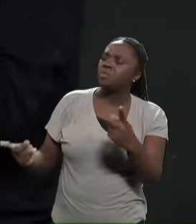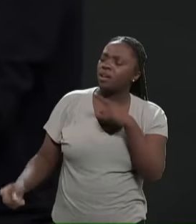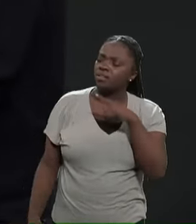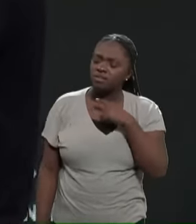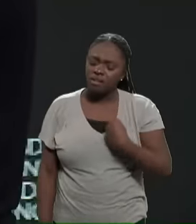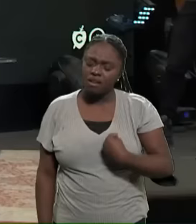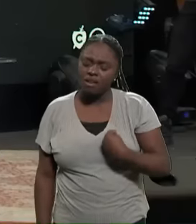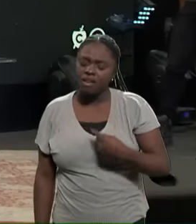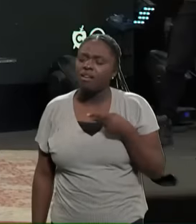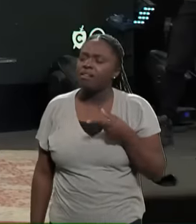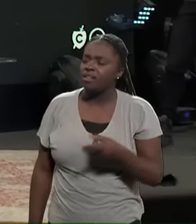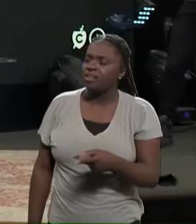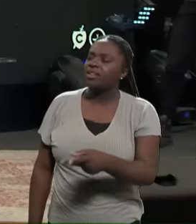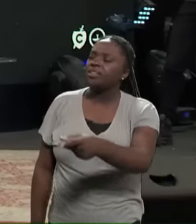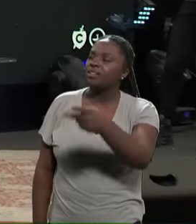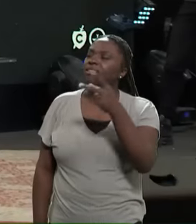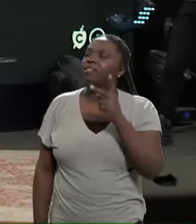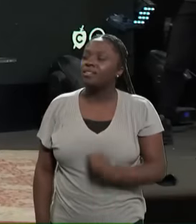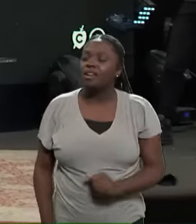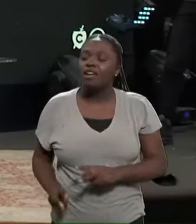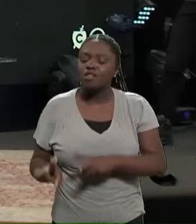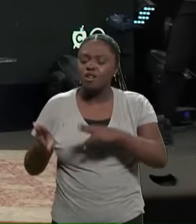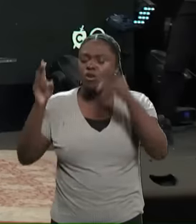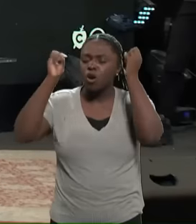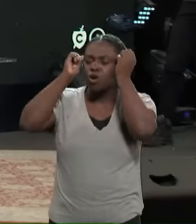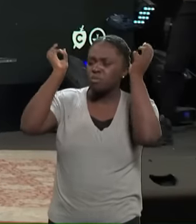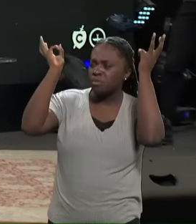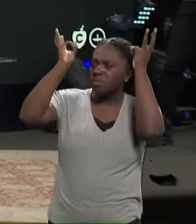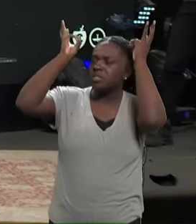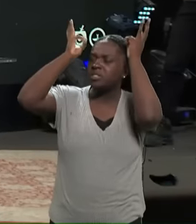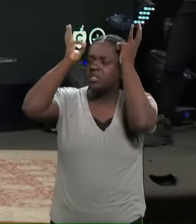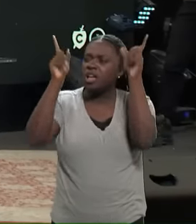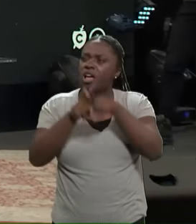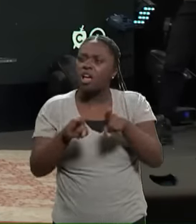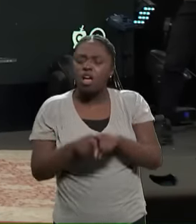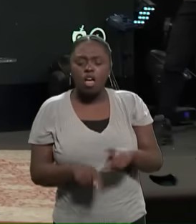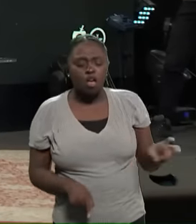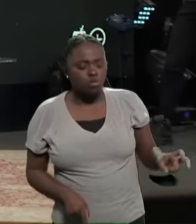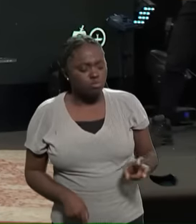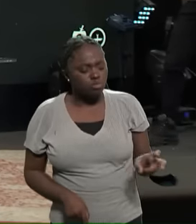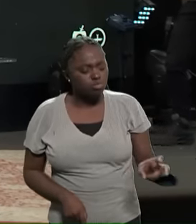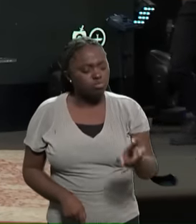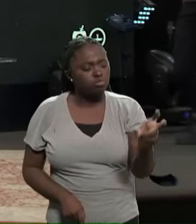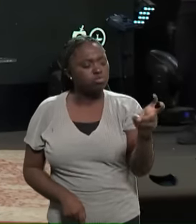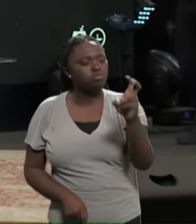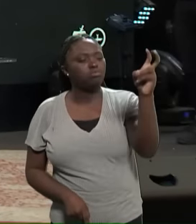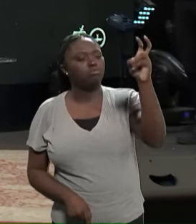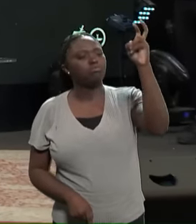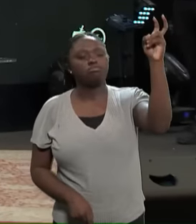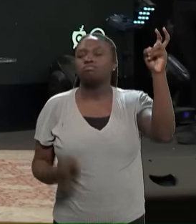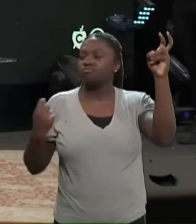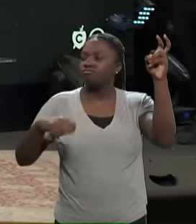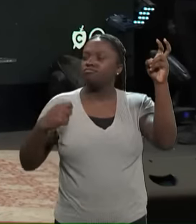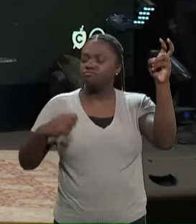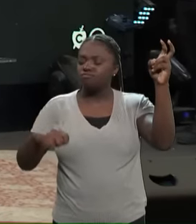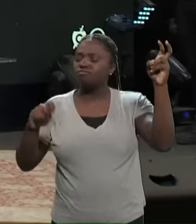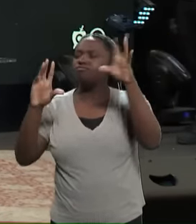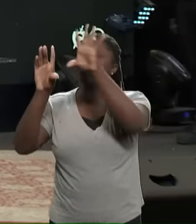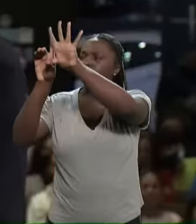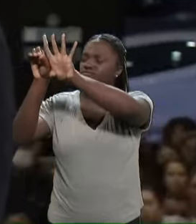mas tenha vida eterna. E como Moisés levantou a serpiente no deserto, assim é necessário que o filho de homem